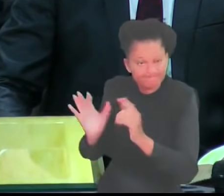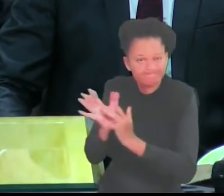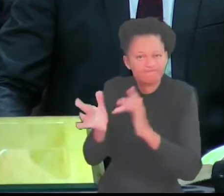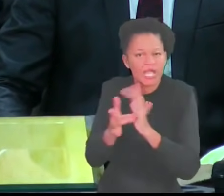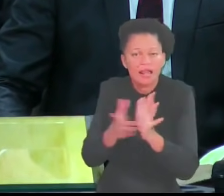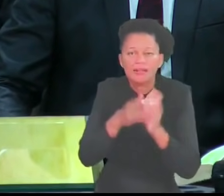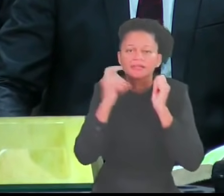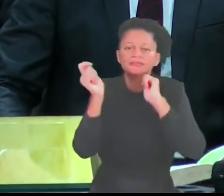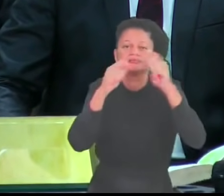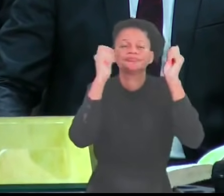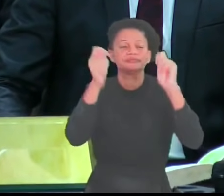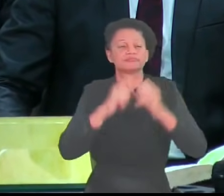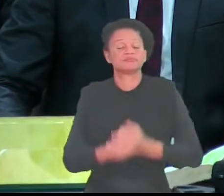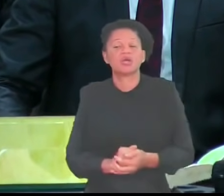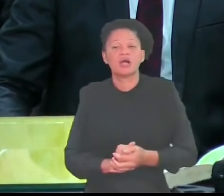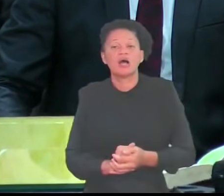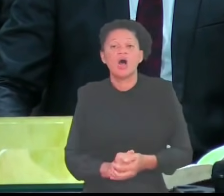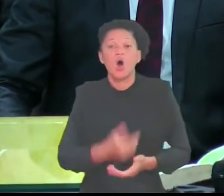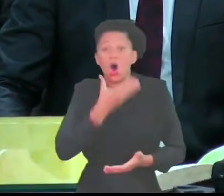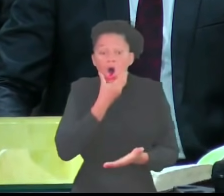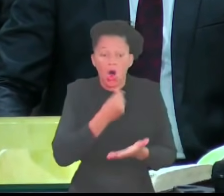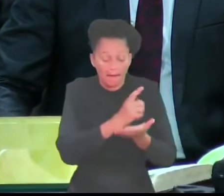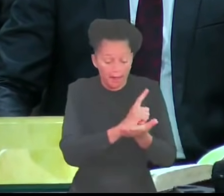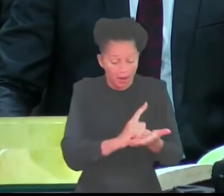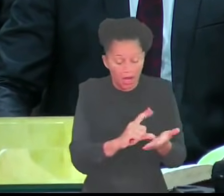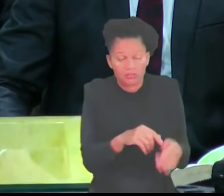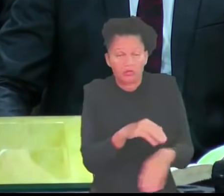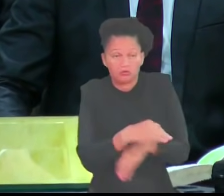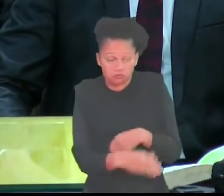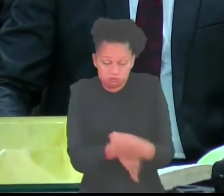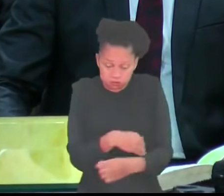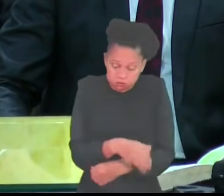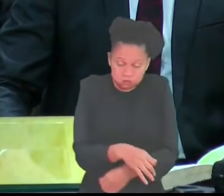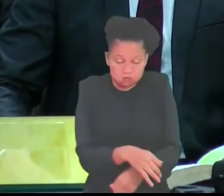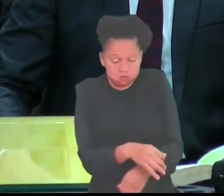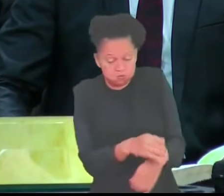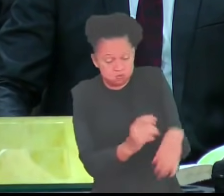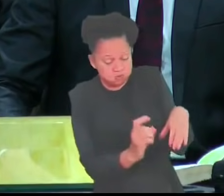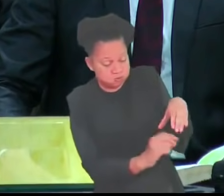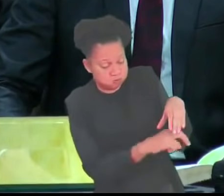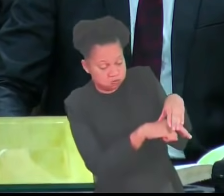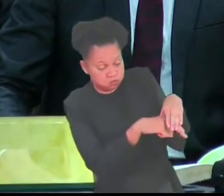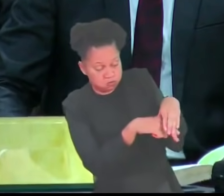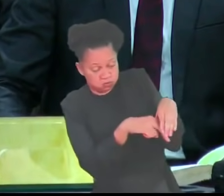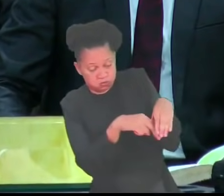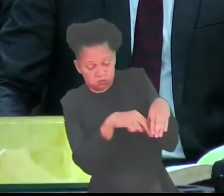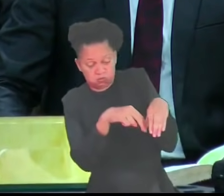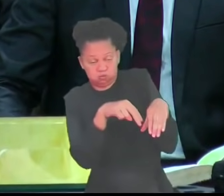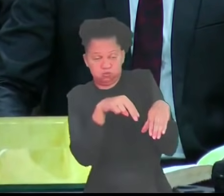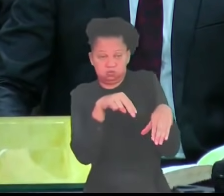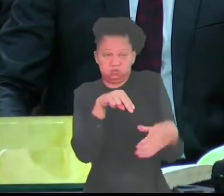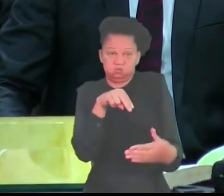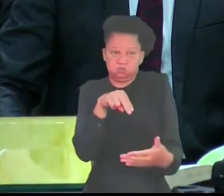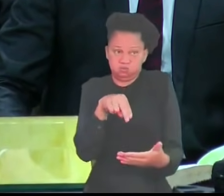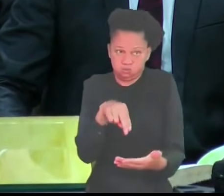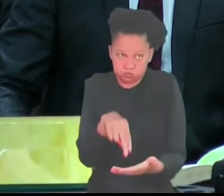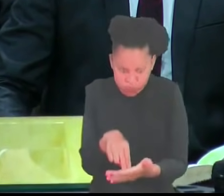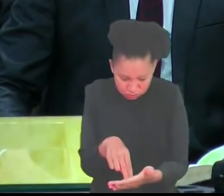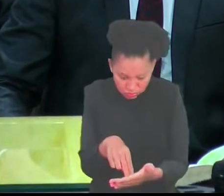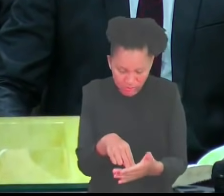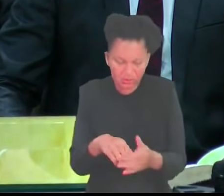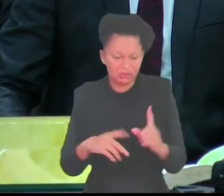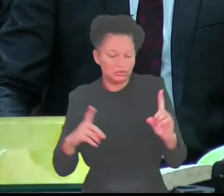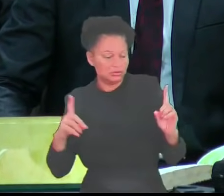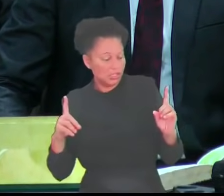Aleluia. Quando Lázaro vem flutuando à porta do túmulo, que aterriza, aí Jesus vai lá